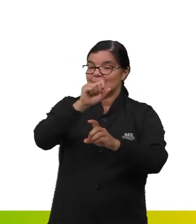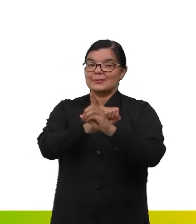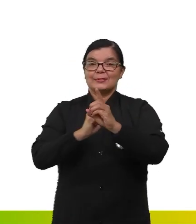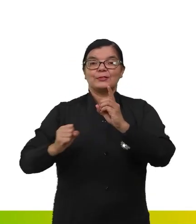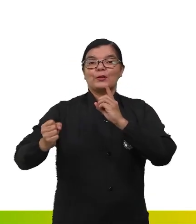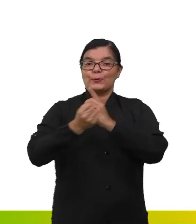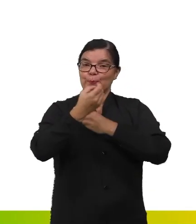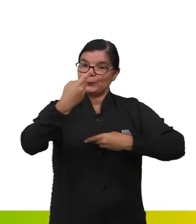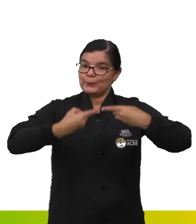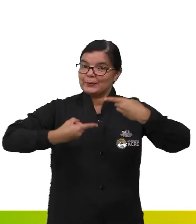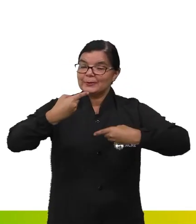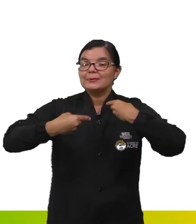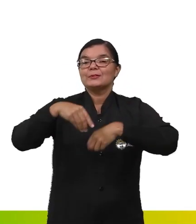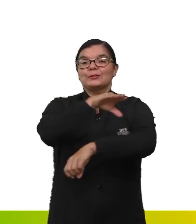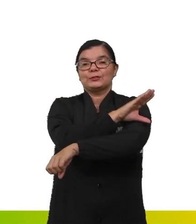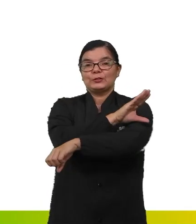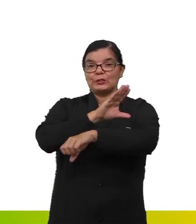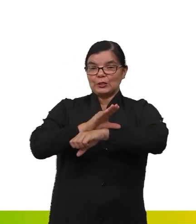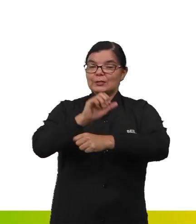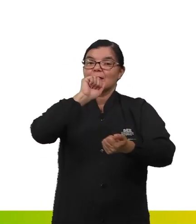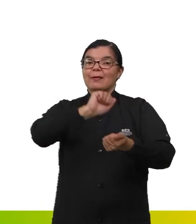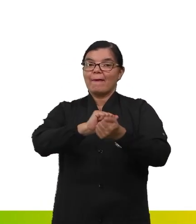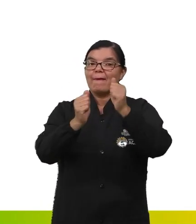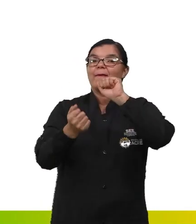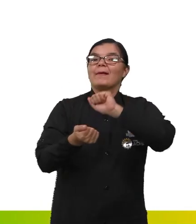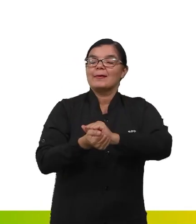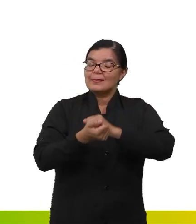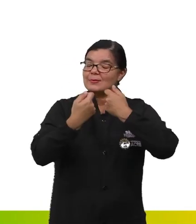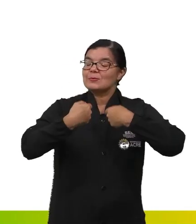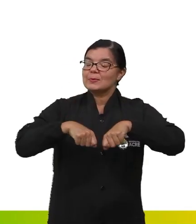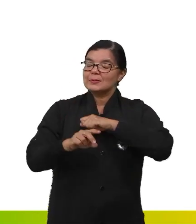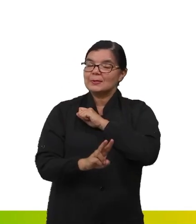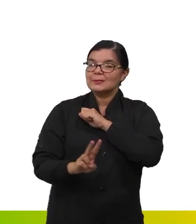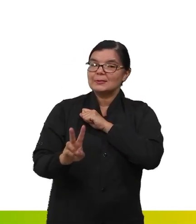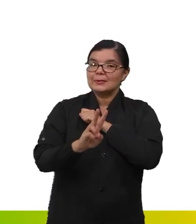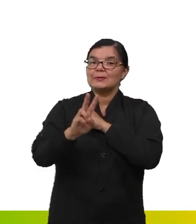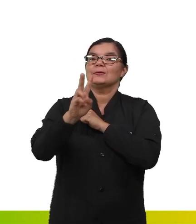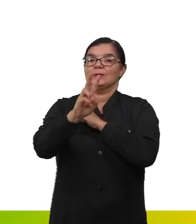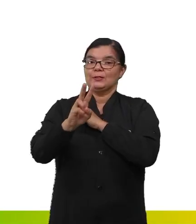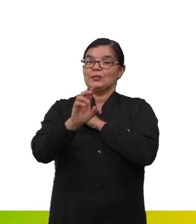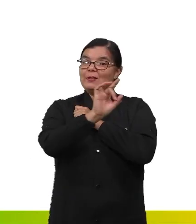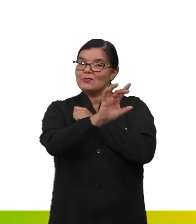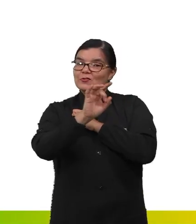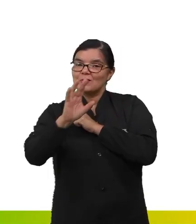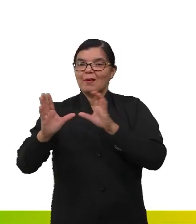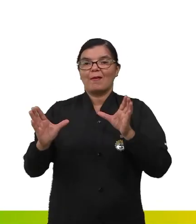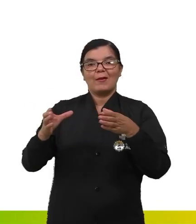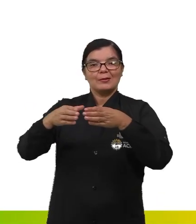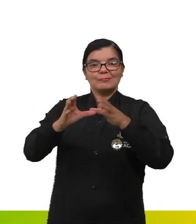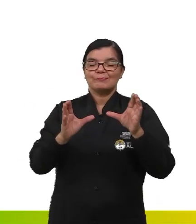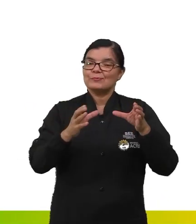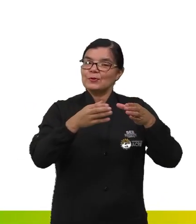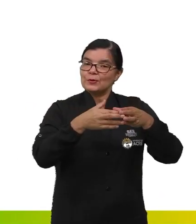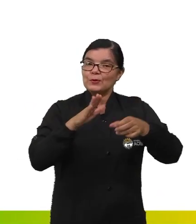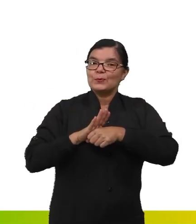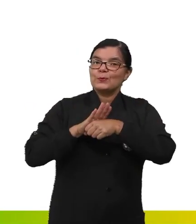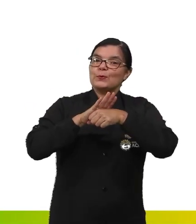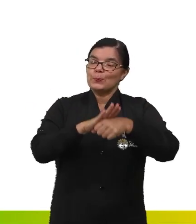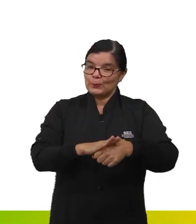sociais, políticas e culturais, adaptando-se às necessidades e valores de cada civilização